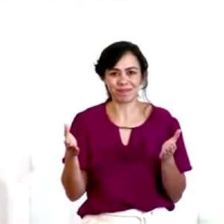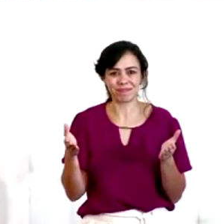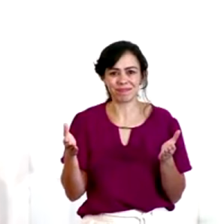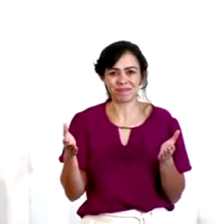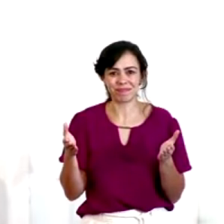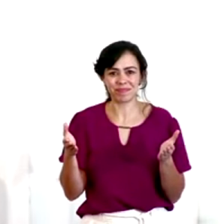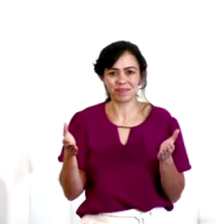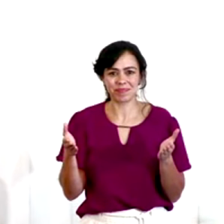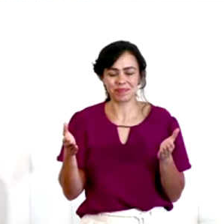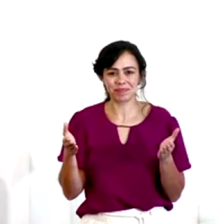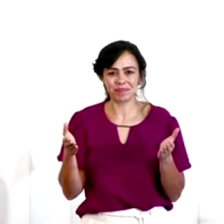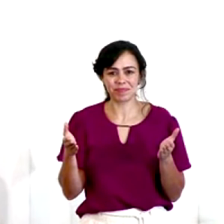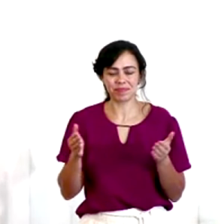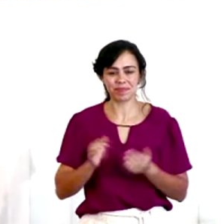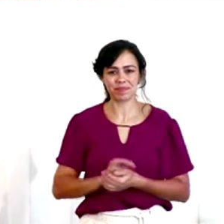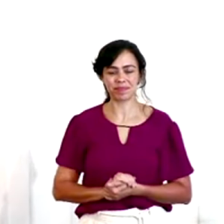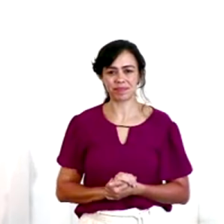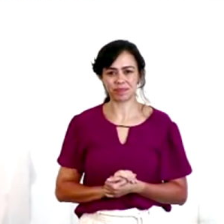mensagem,